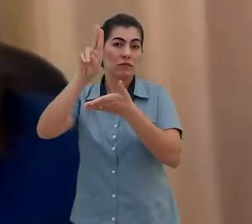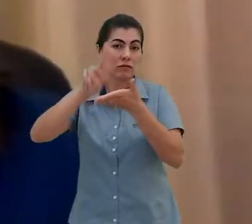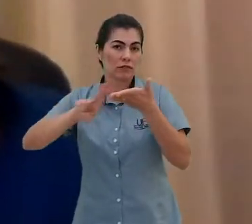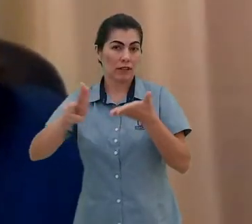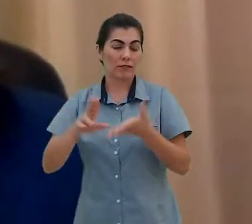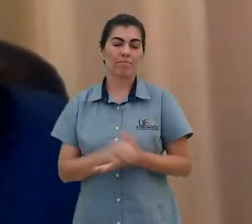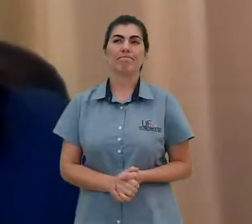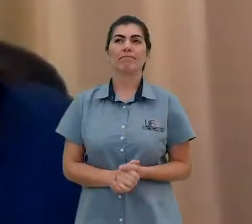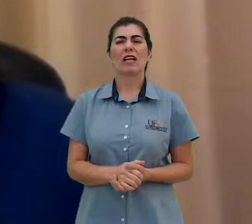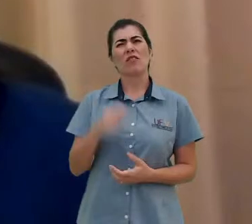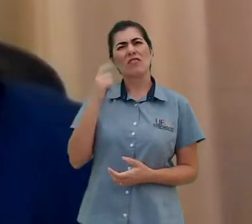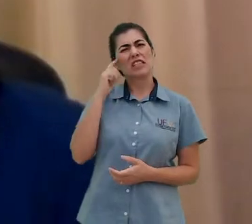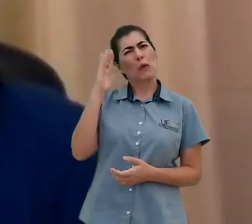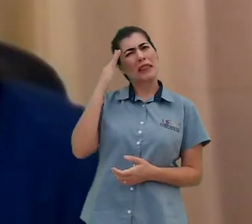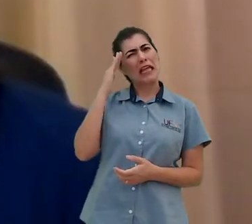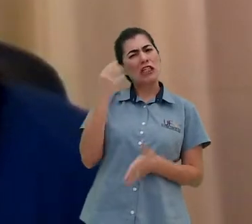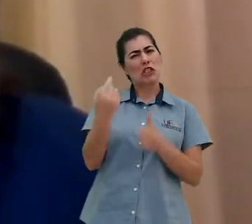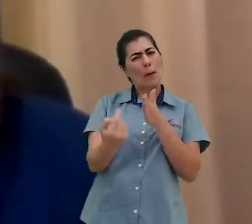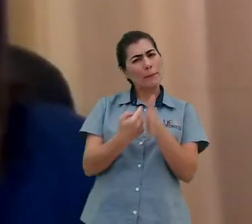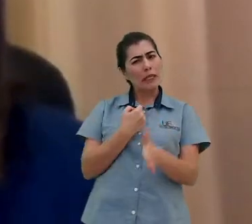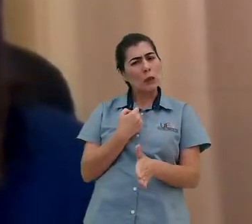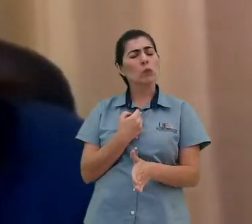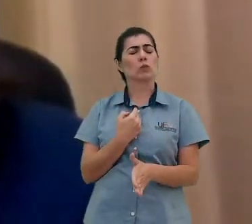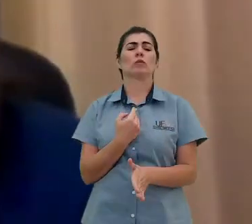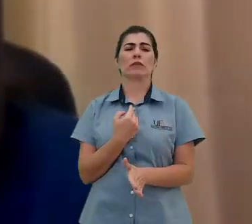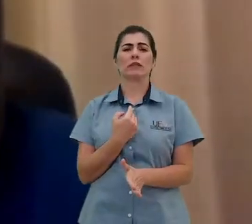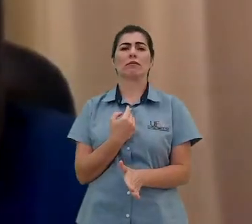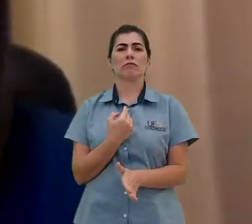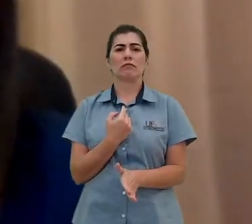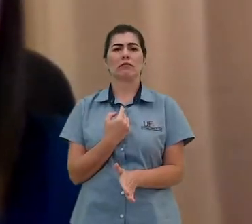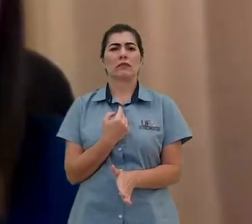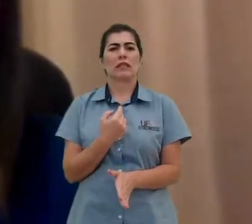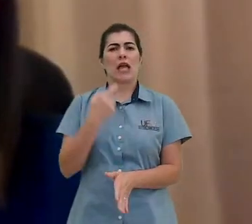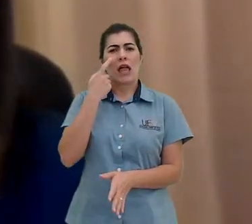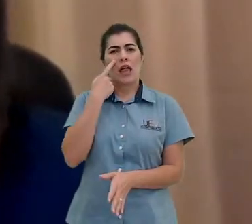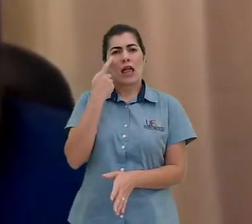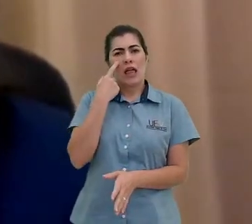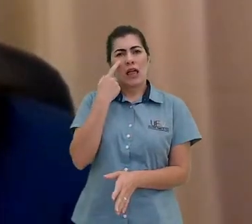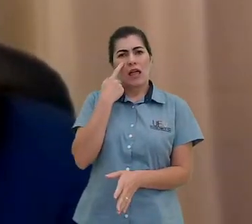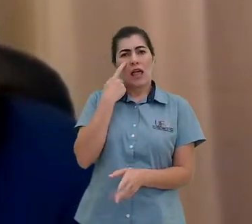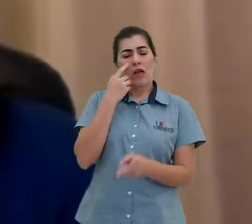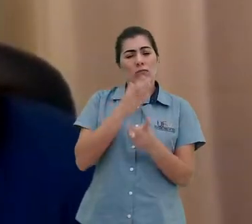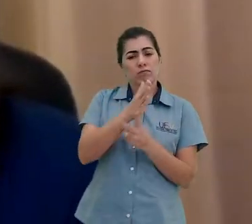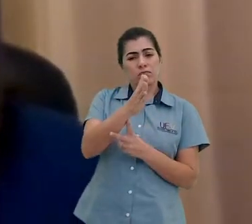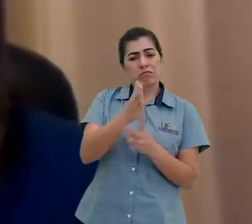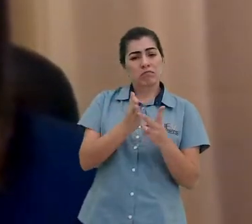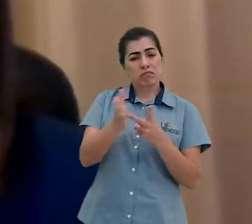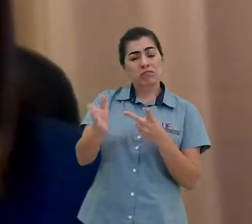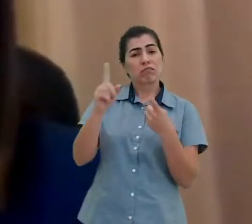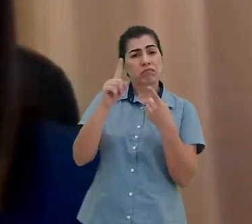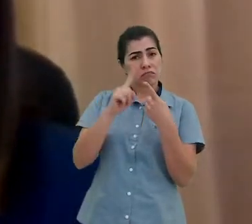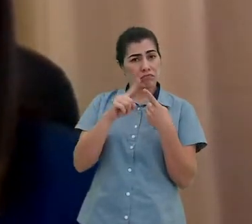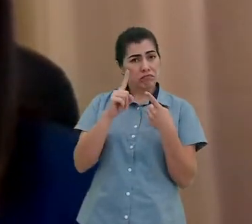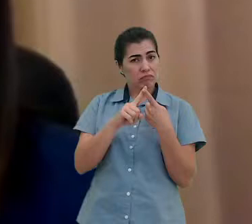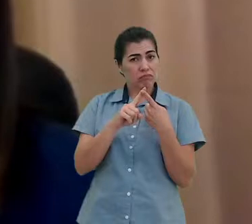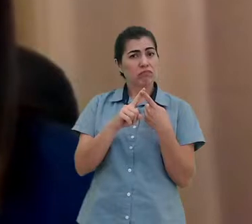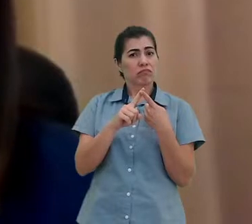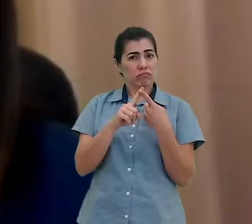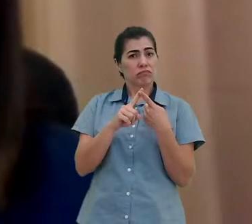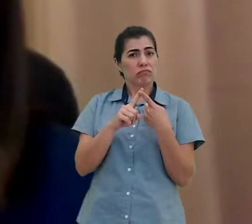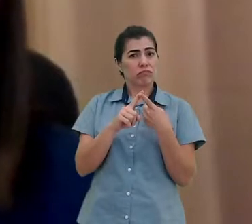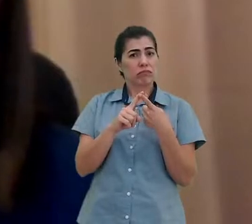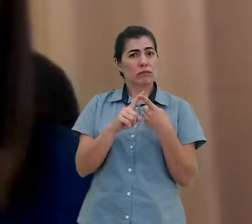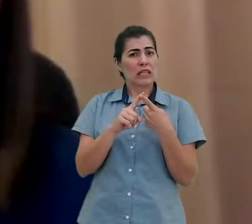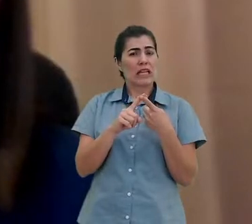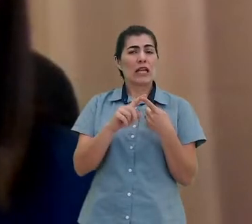Vamos ver se eu entendi bem o que vocês perguntaram. Eu vejo sob dois pontos de vista. Uma, a questão da ubiquidade. Eu não